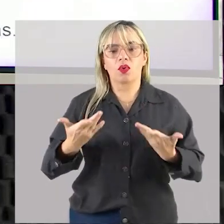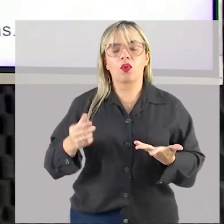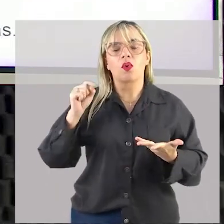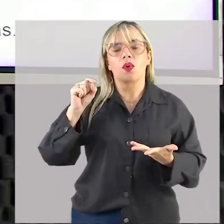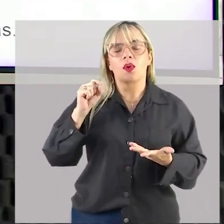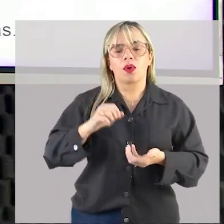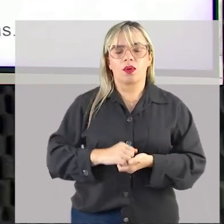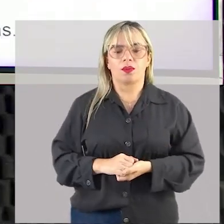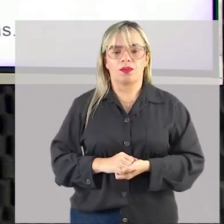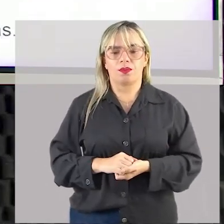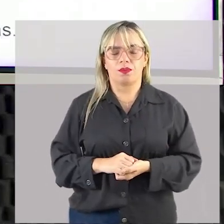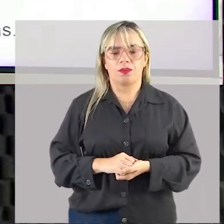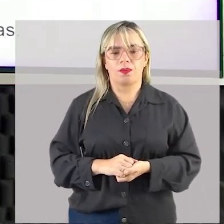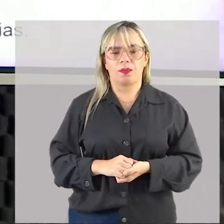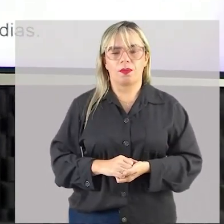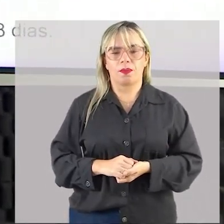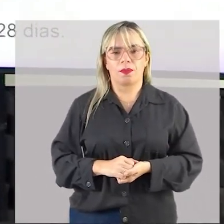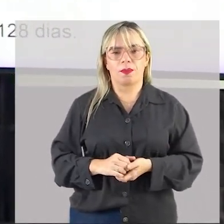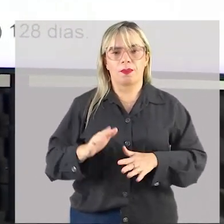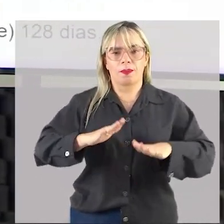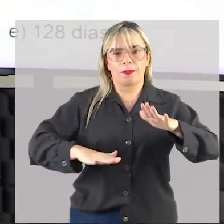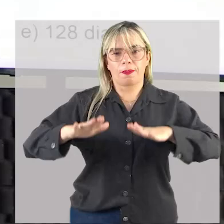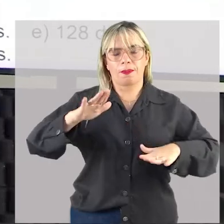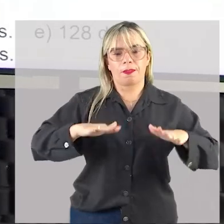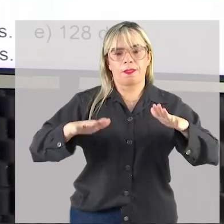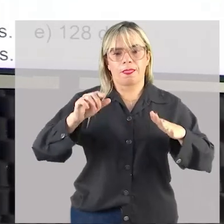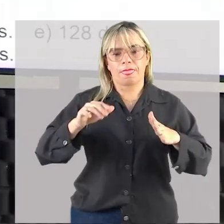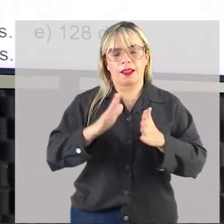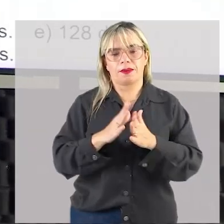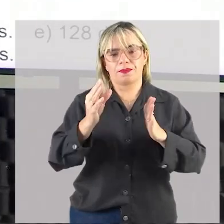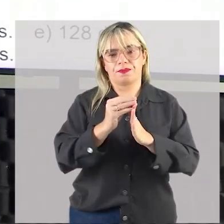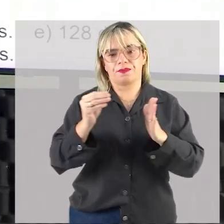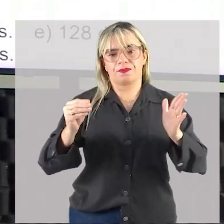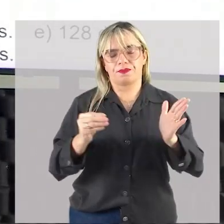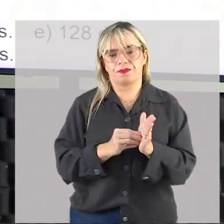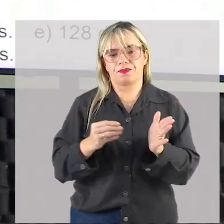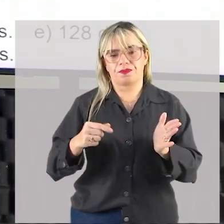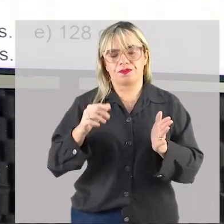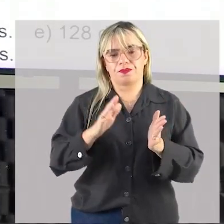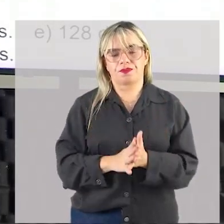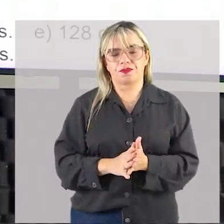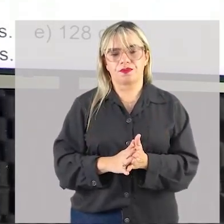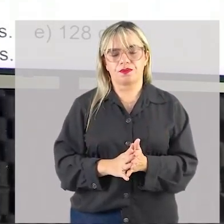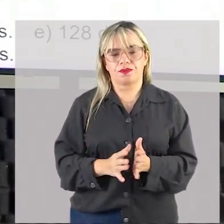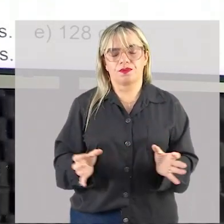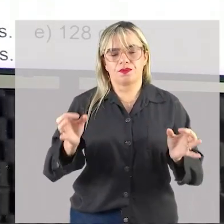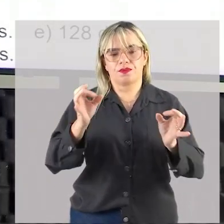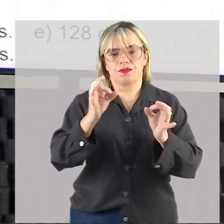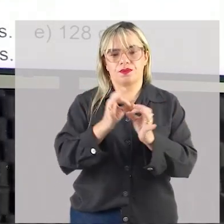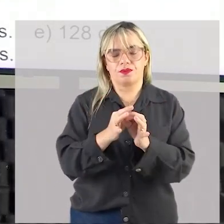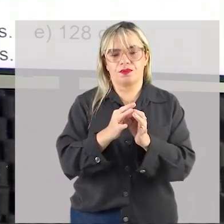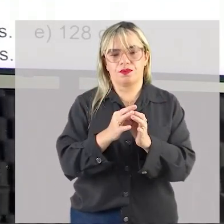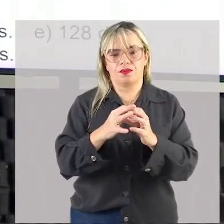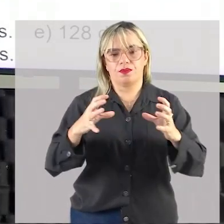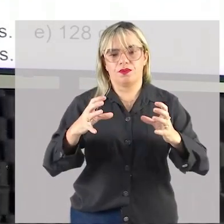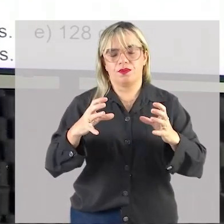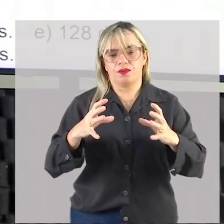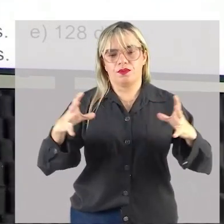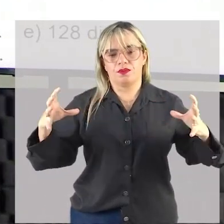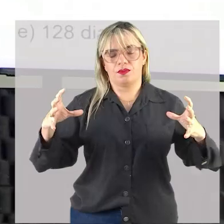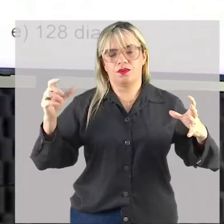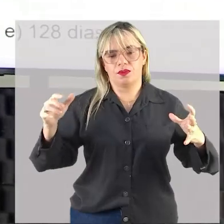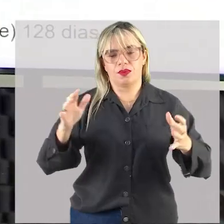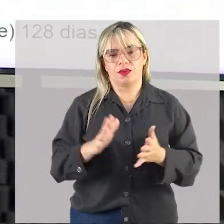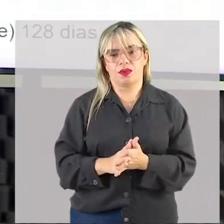Eu quero que você tenha um pouco de cuidado com esse assunto. A radioatividade, ele é um assunto que cai demais no Enem. Porém, a